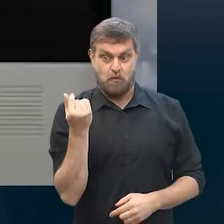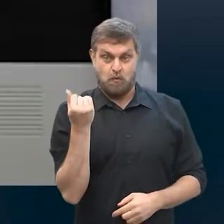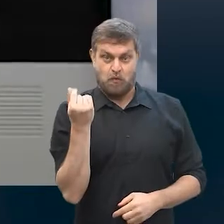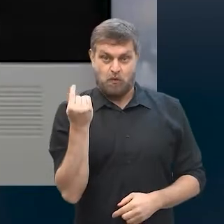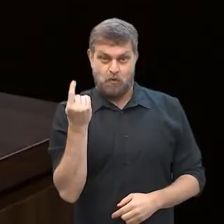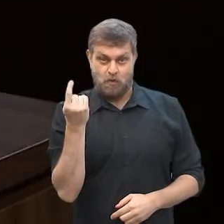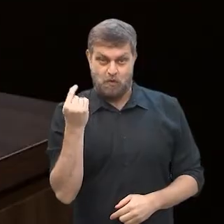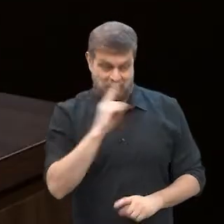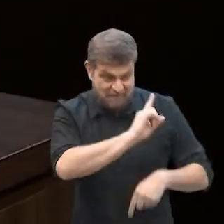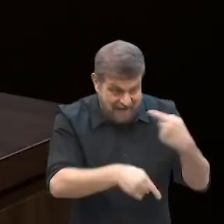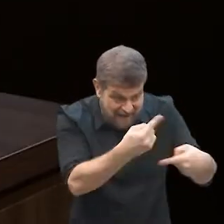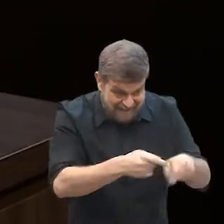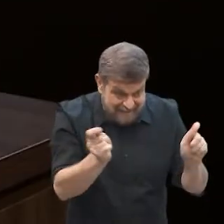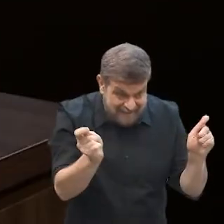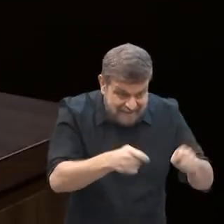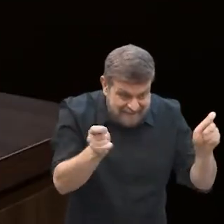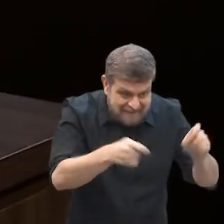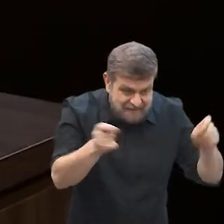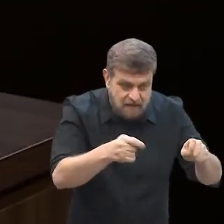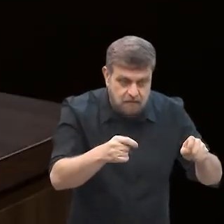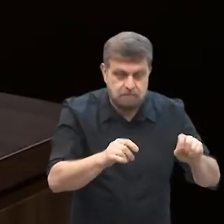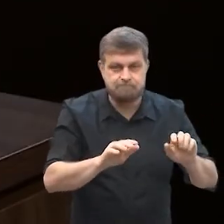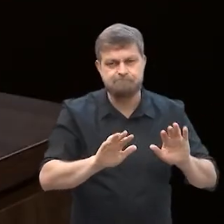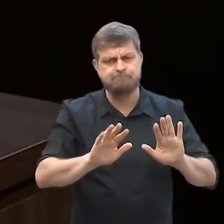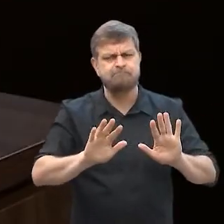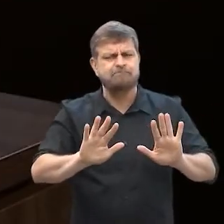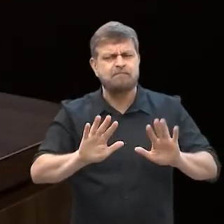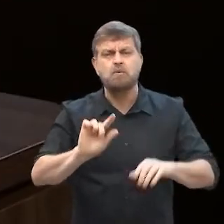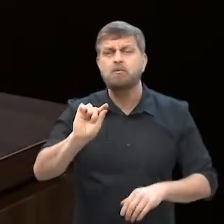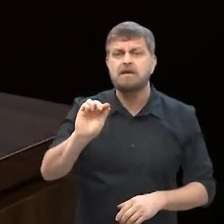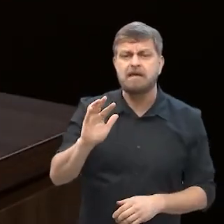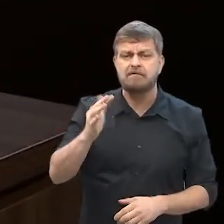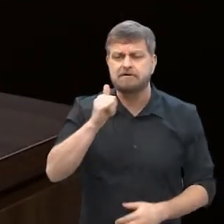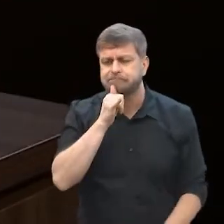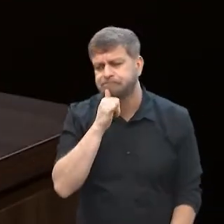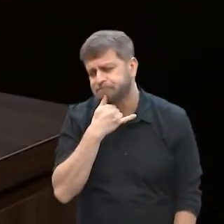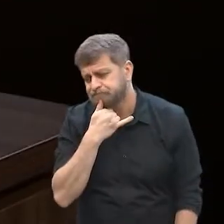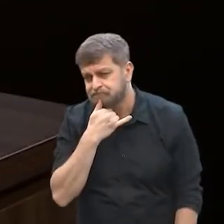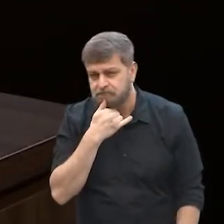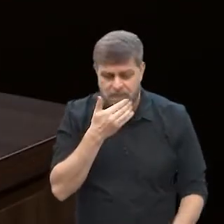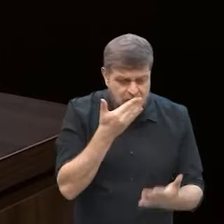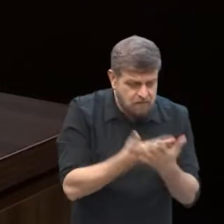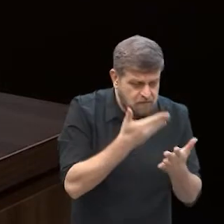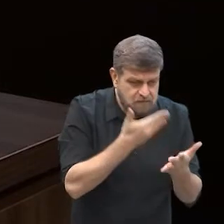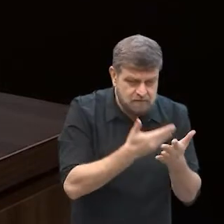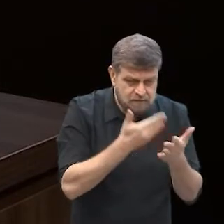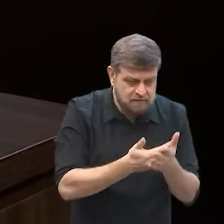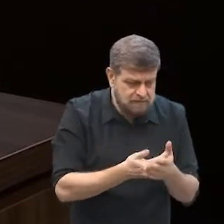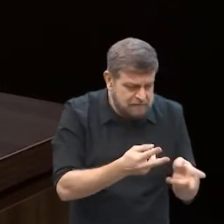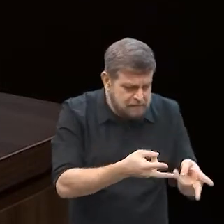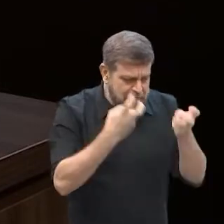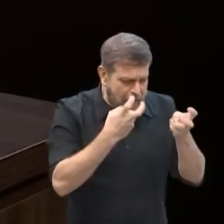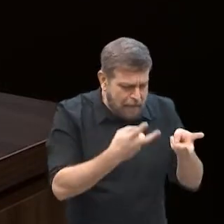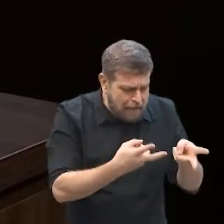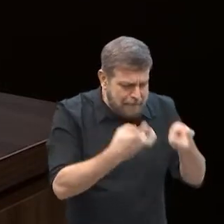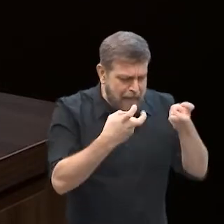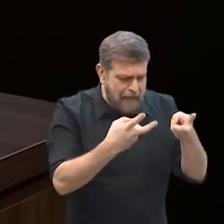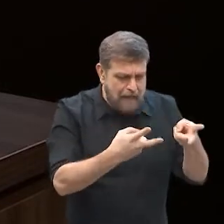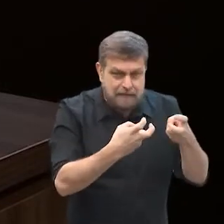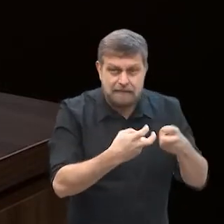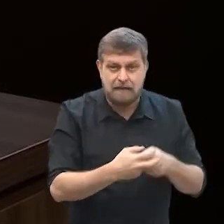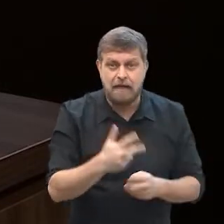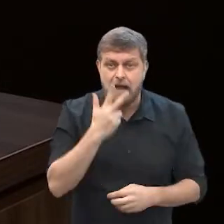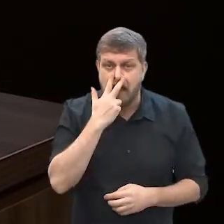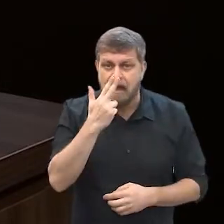potencial sucesso do empreendimento. E, infelizmente, esse estudo de mercado mostrou que ia